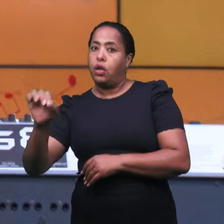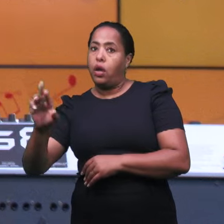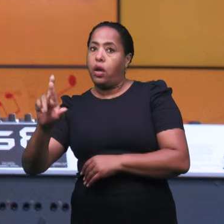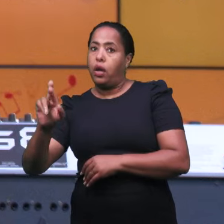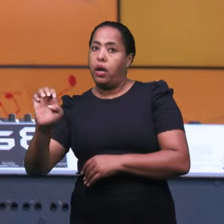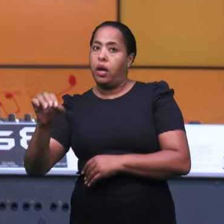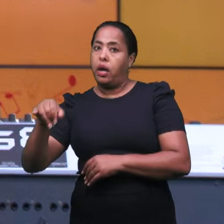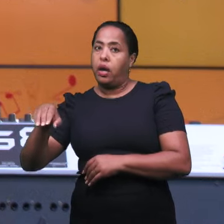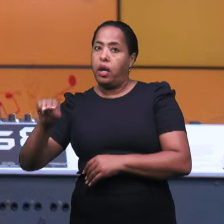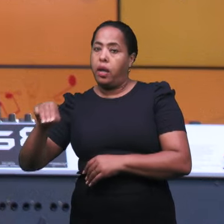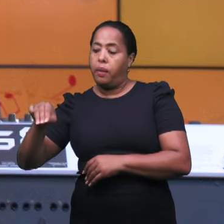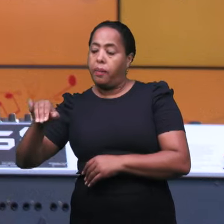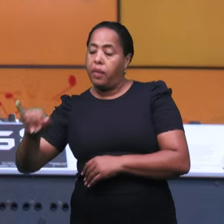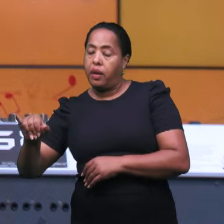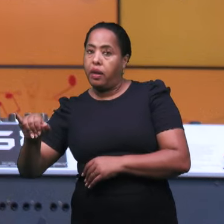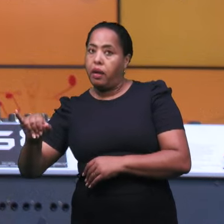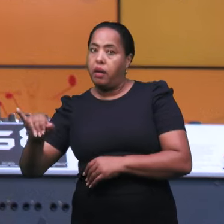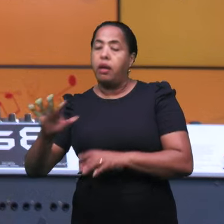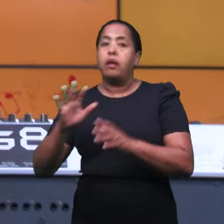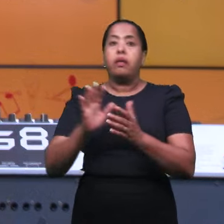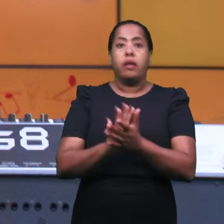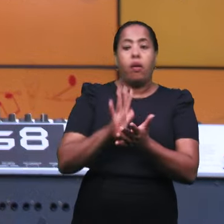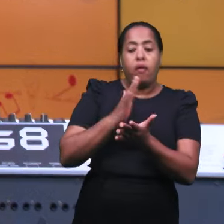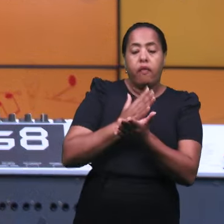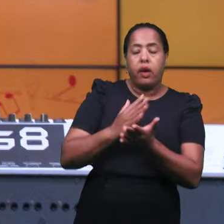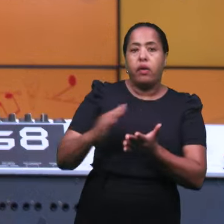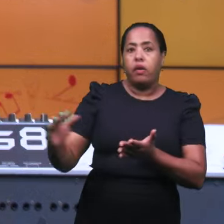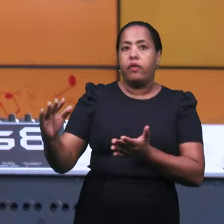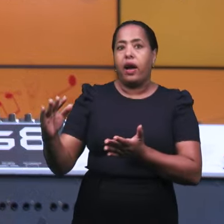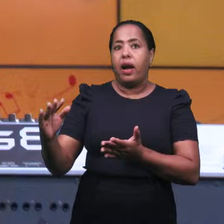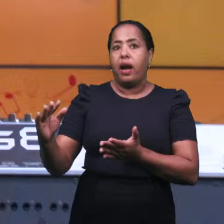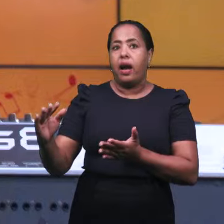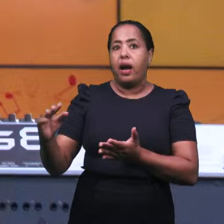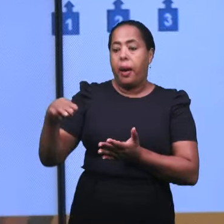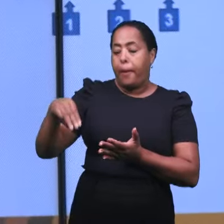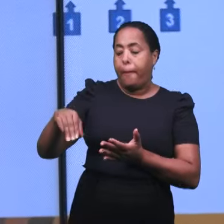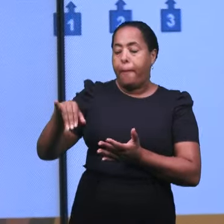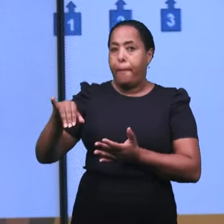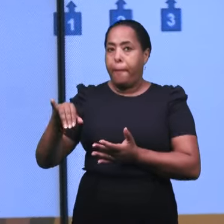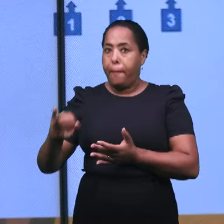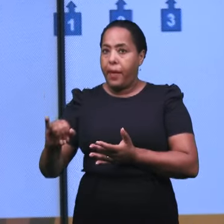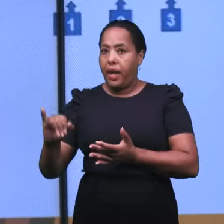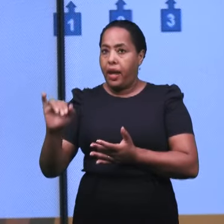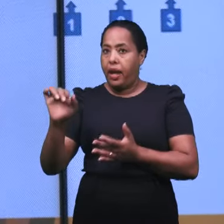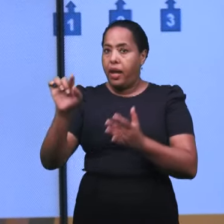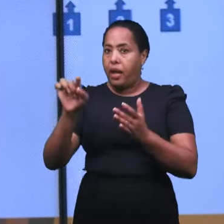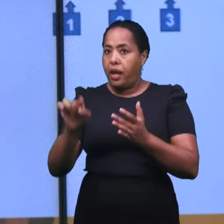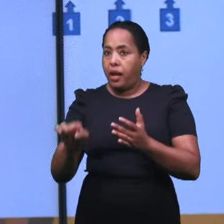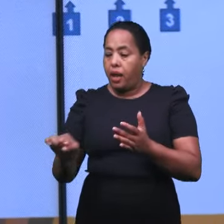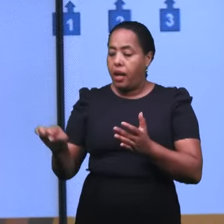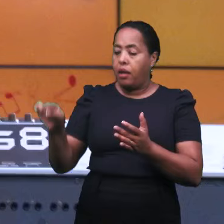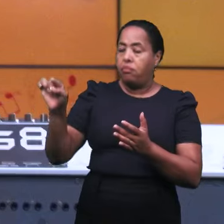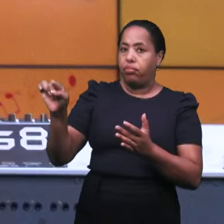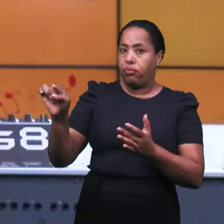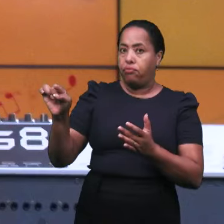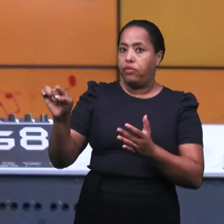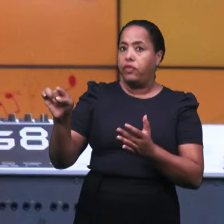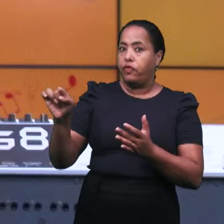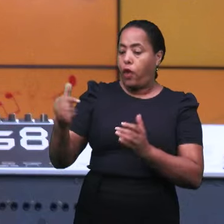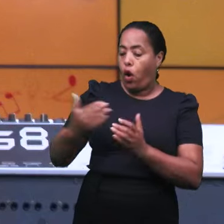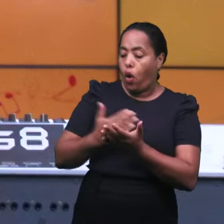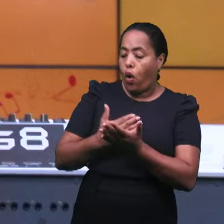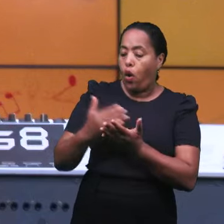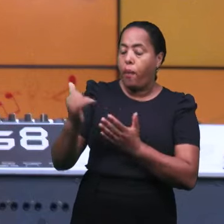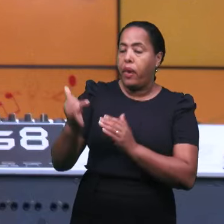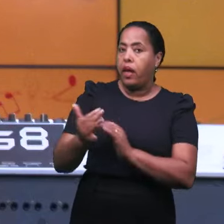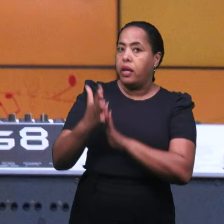está. Nós já vamos começar a louvar aqui nesta pausa de semínima.